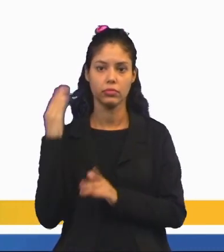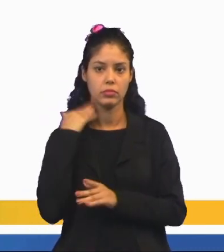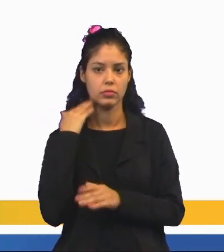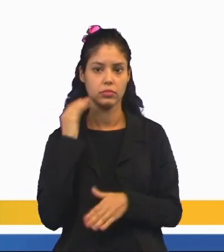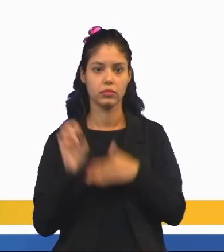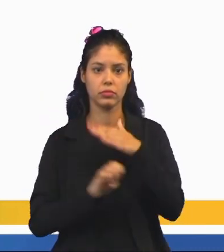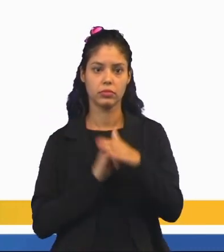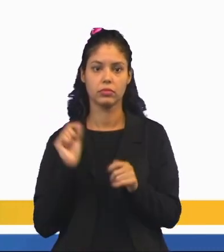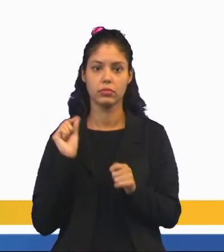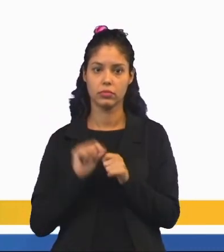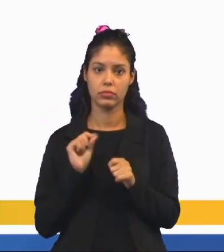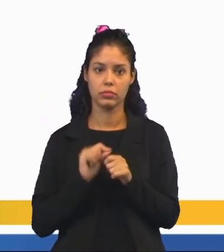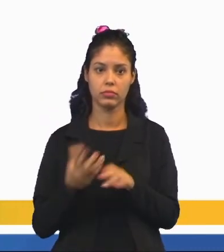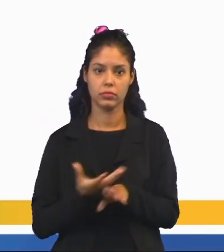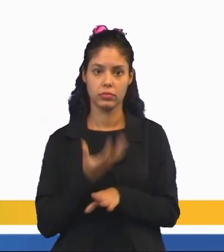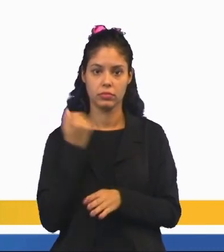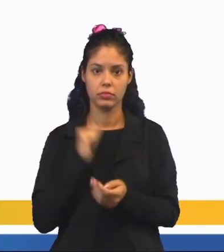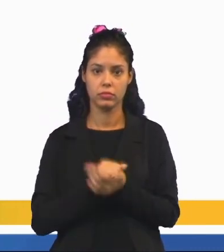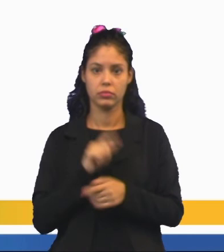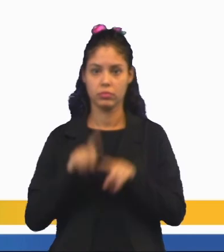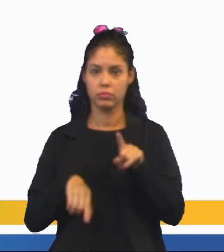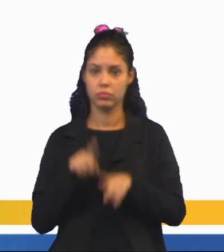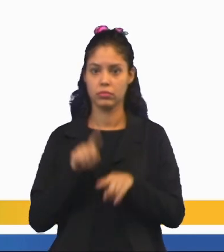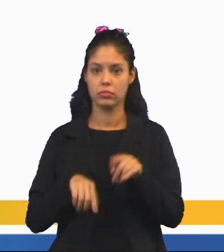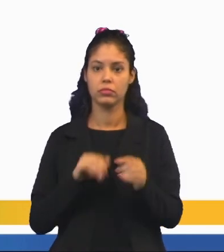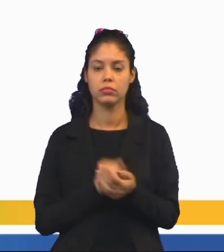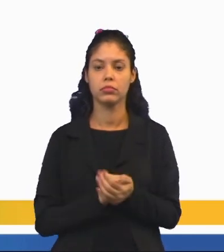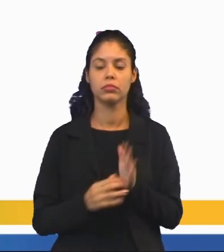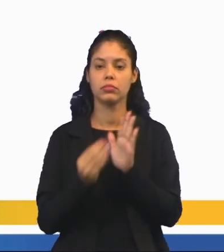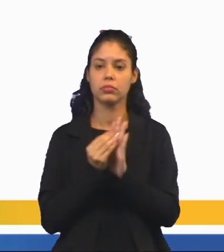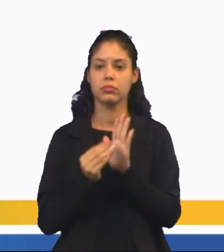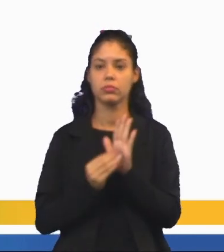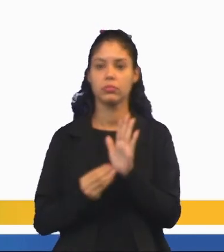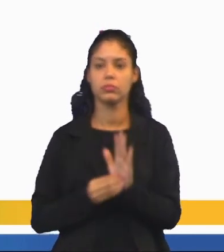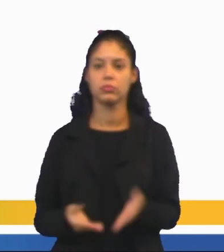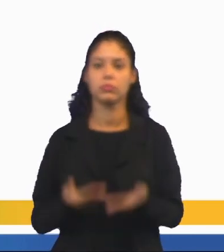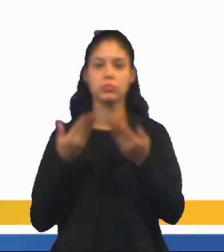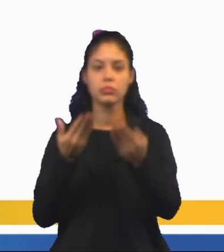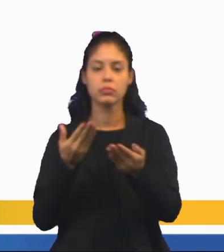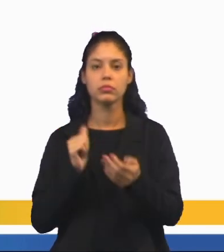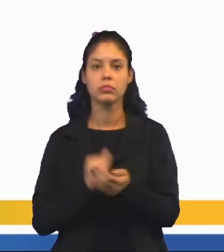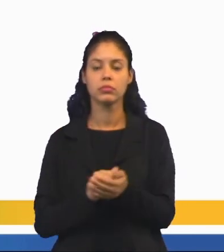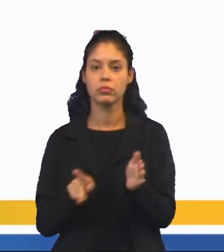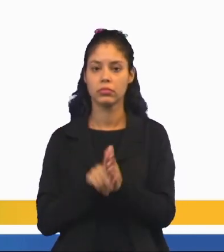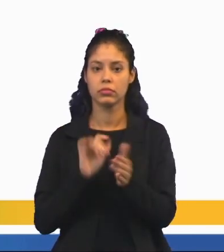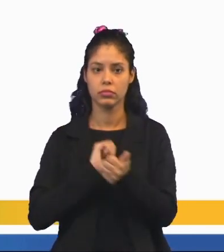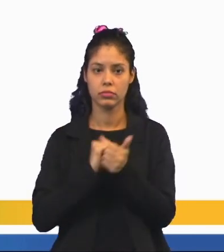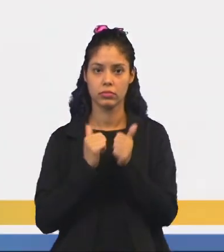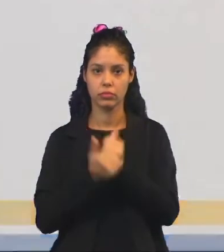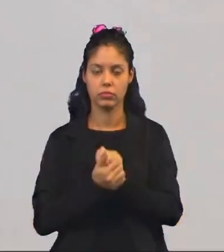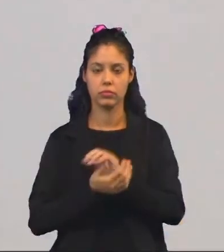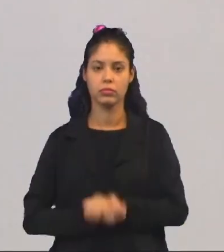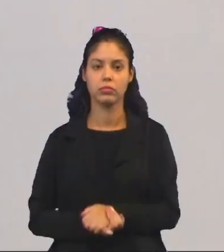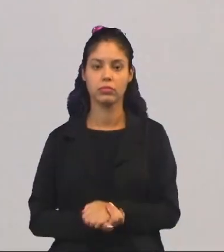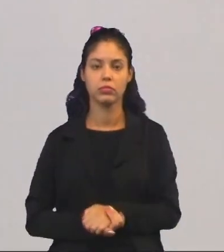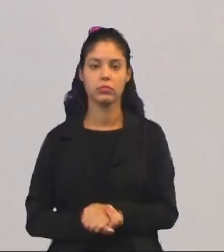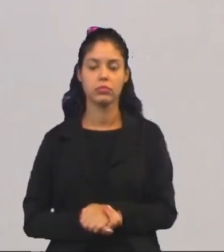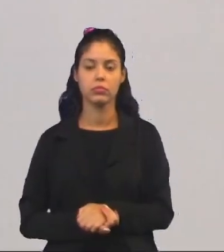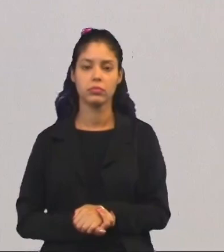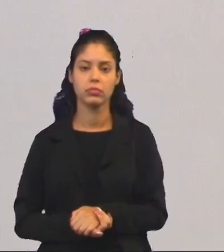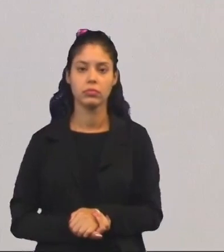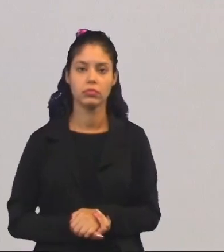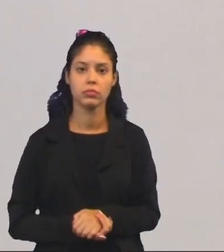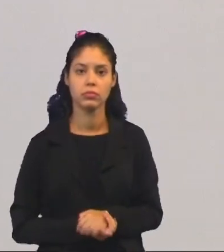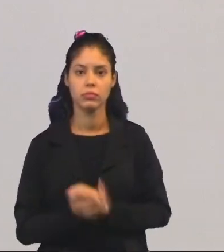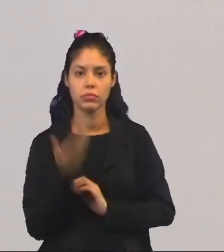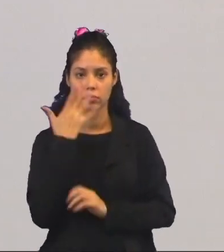supermercados, lojas, bancos e empresas fazem a coleta desse tipo de material para que seja dado a ele um destino adequado.